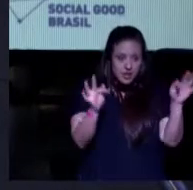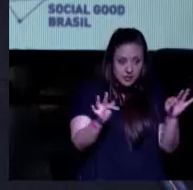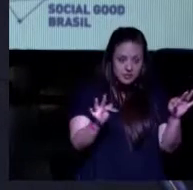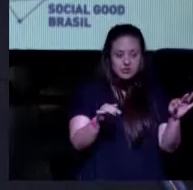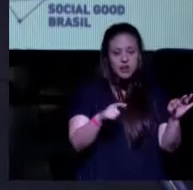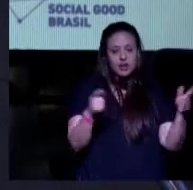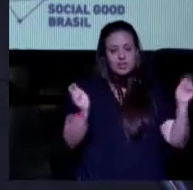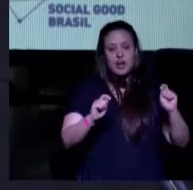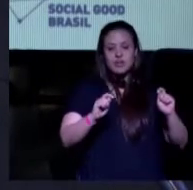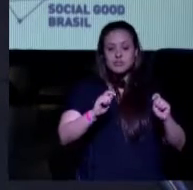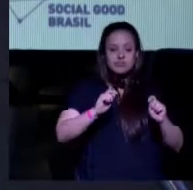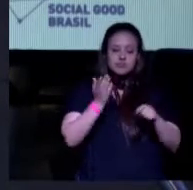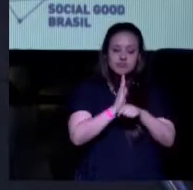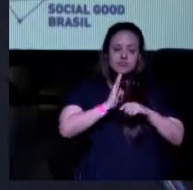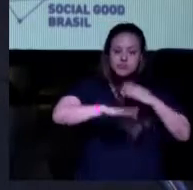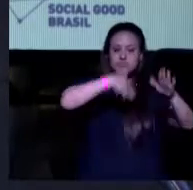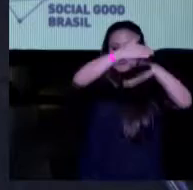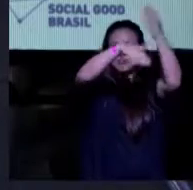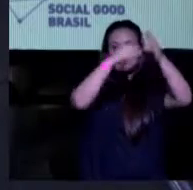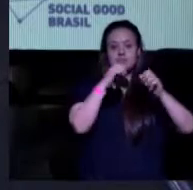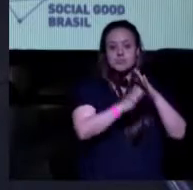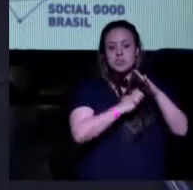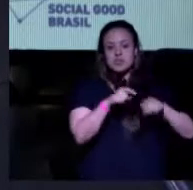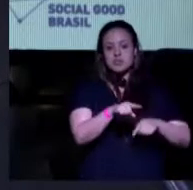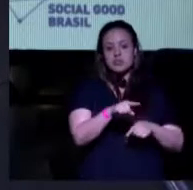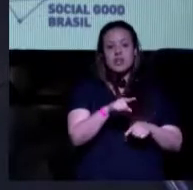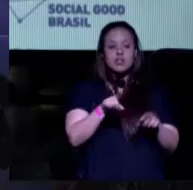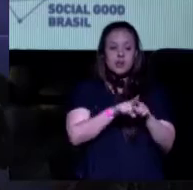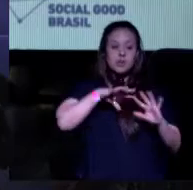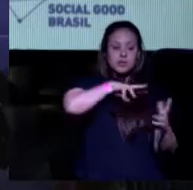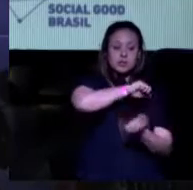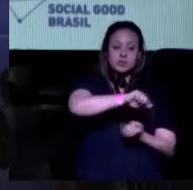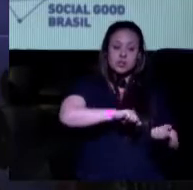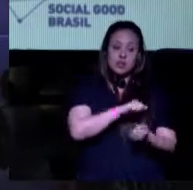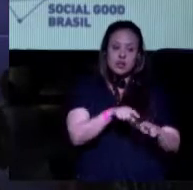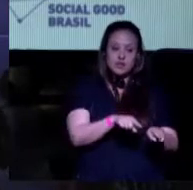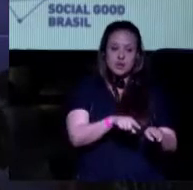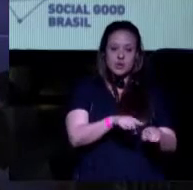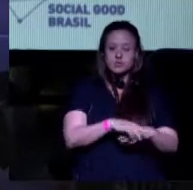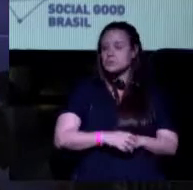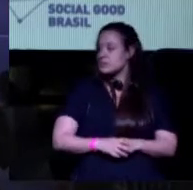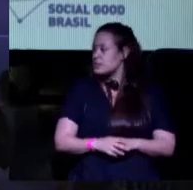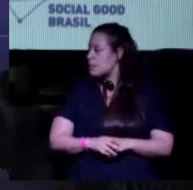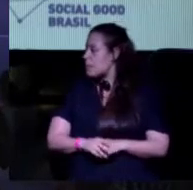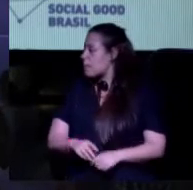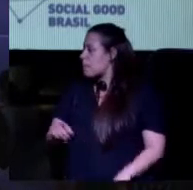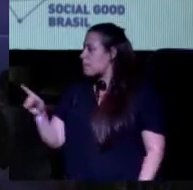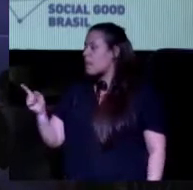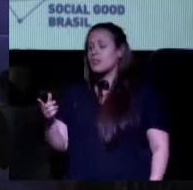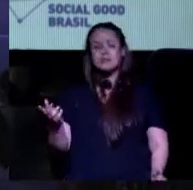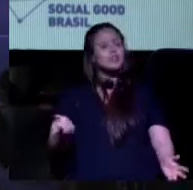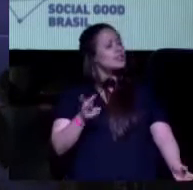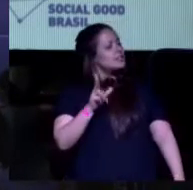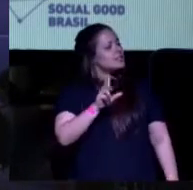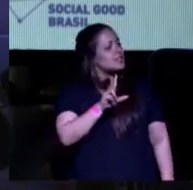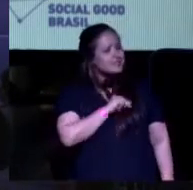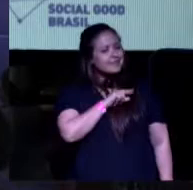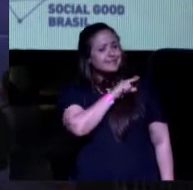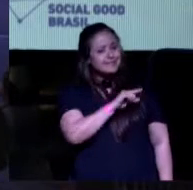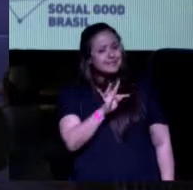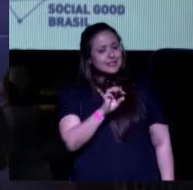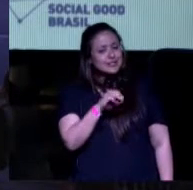canto mas falei que nós aqui do lado querem falar então super macio tomás roubou minha fala intuitivamente você lembra